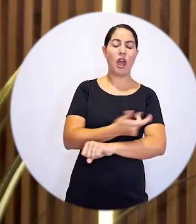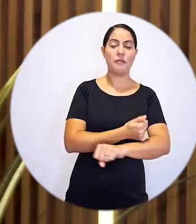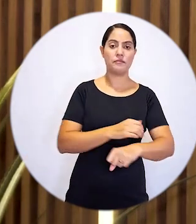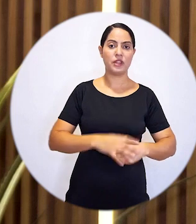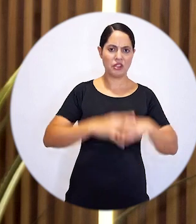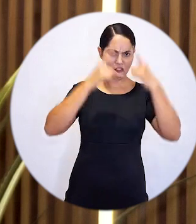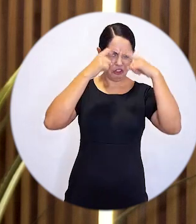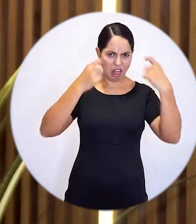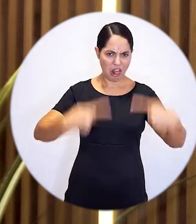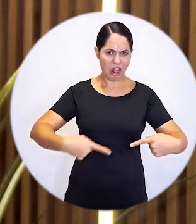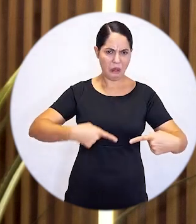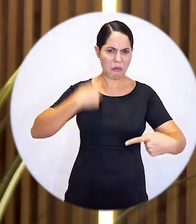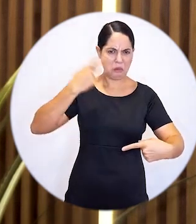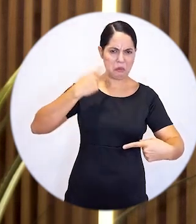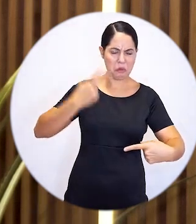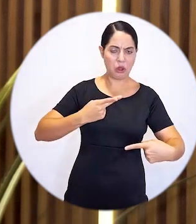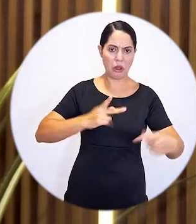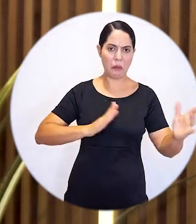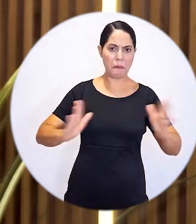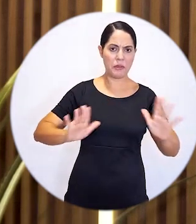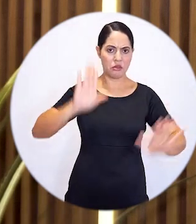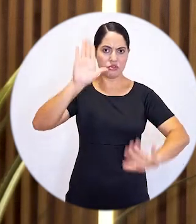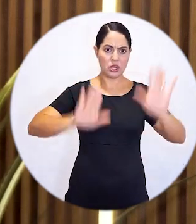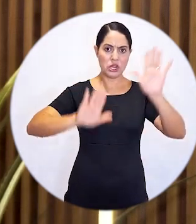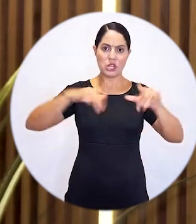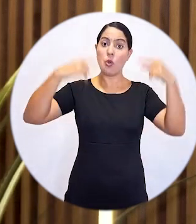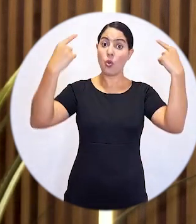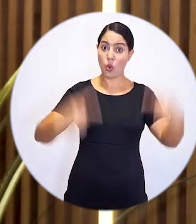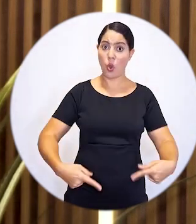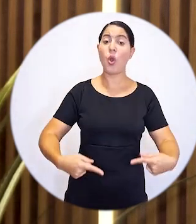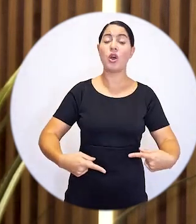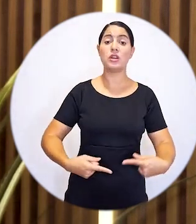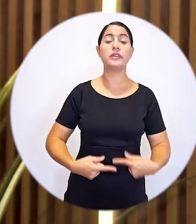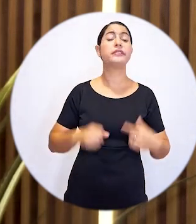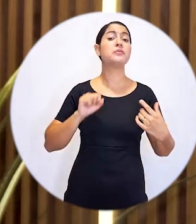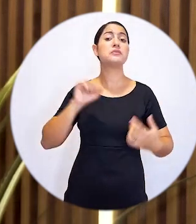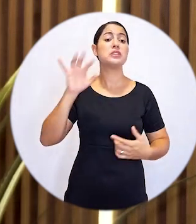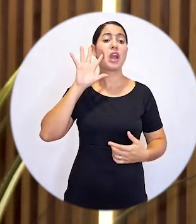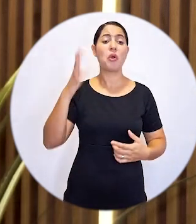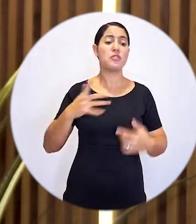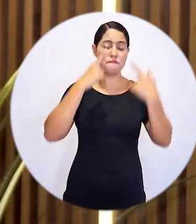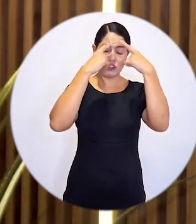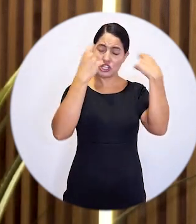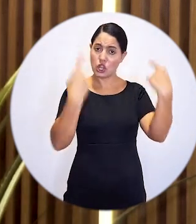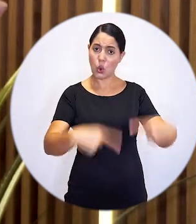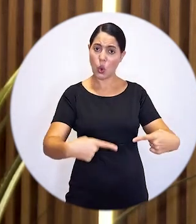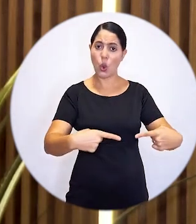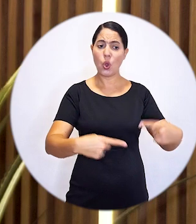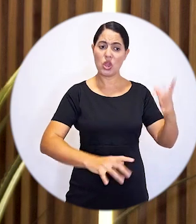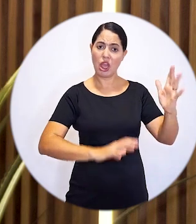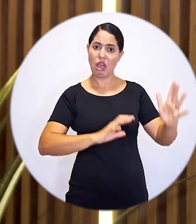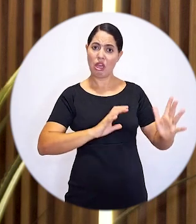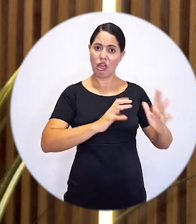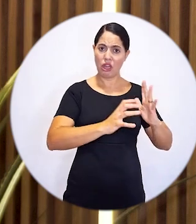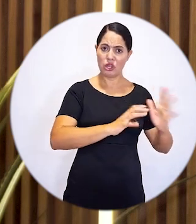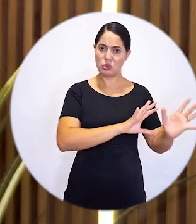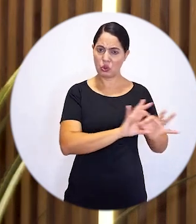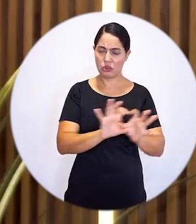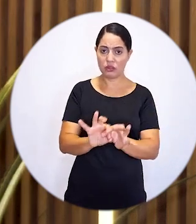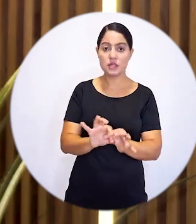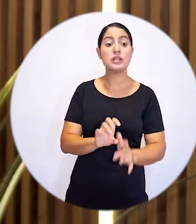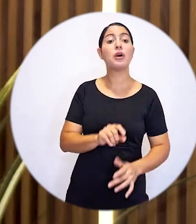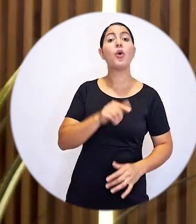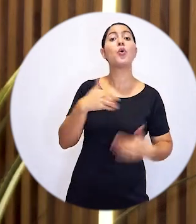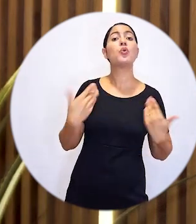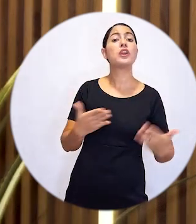foi o combate à violência política nas eleições. Então, se isso acontecer, a chapa que assim o praticou